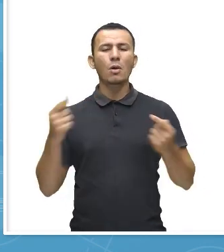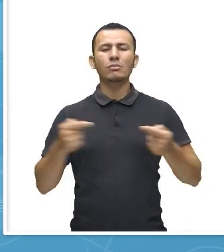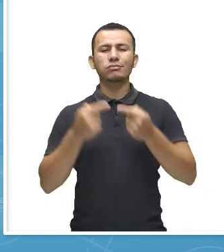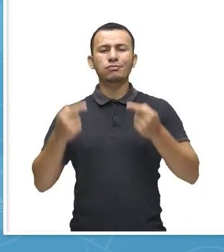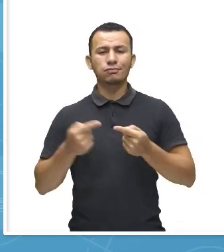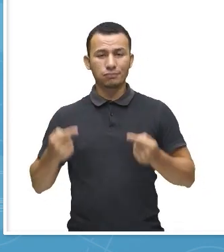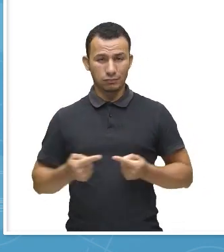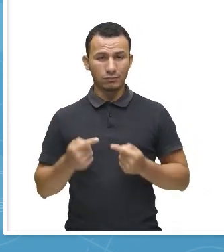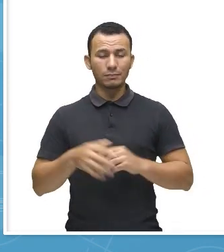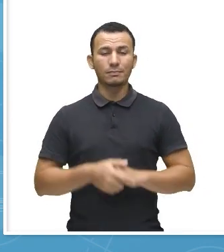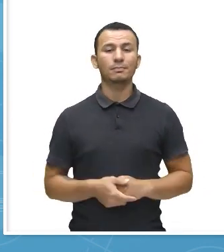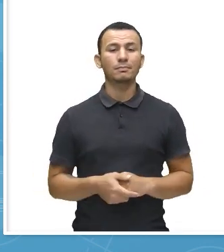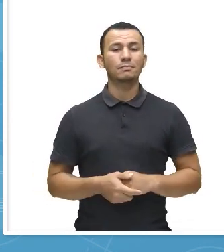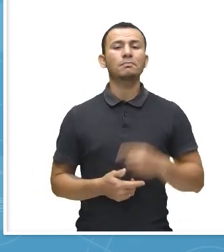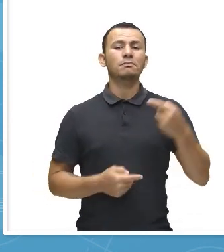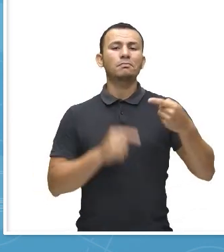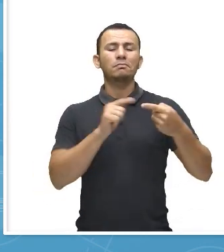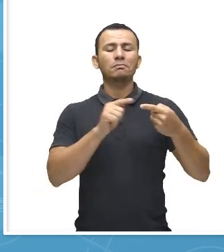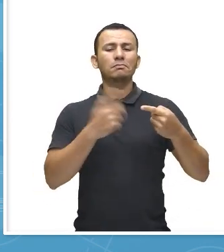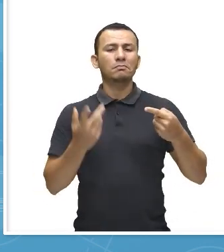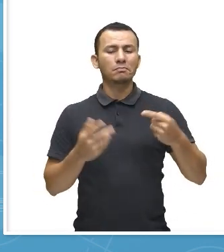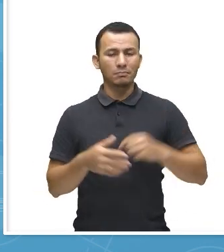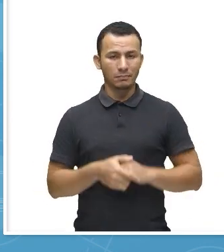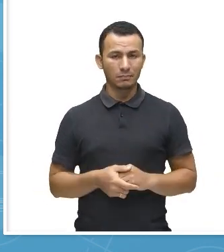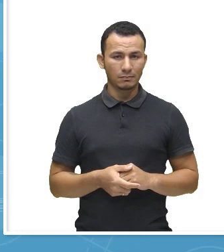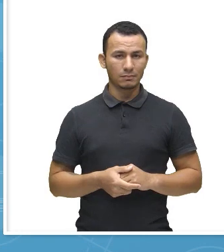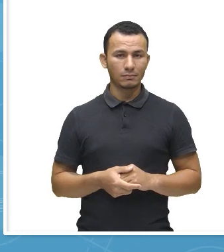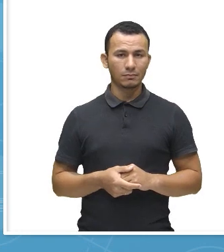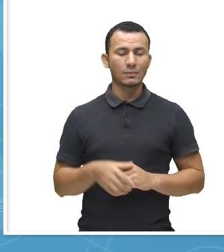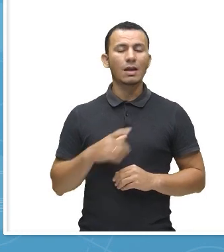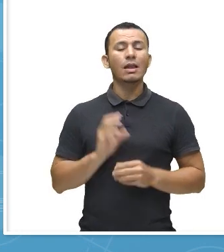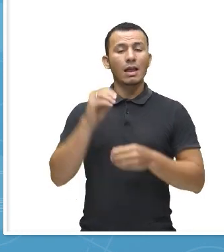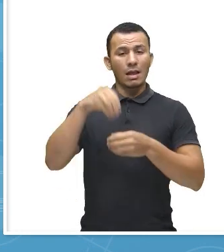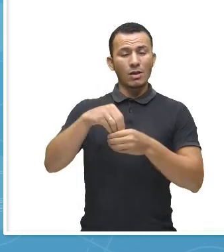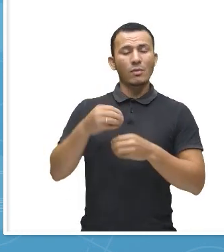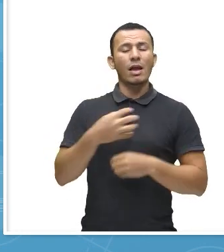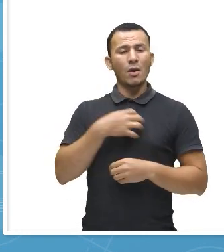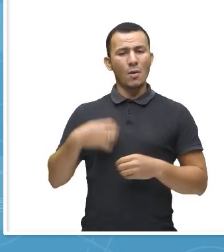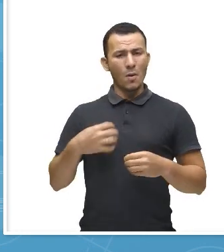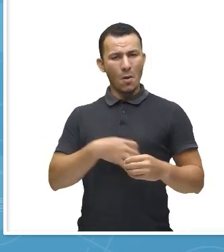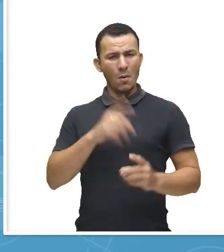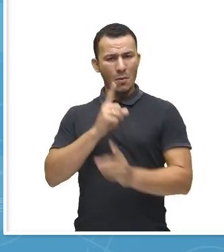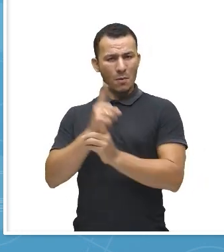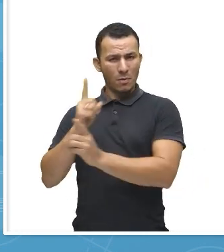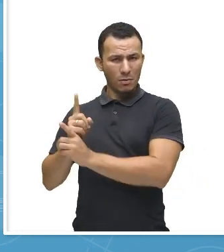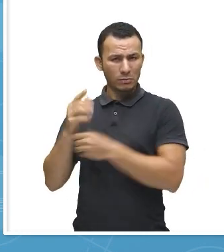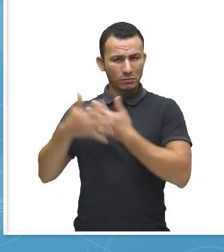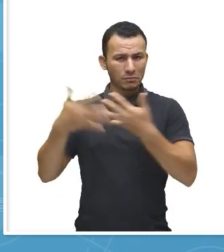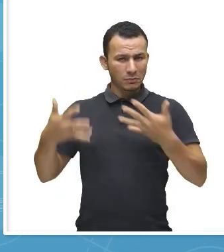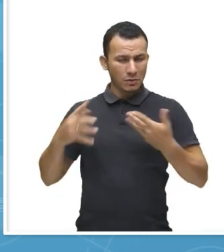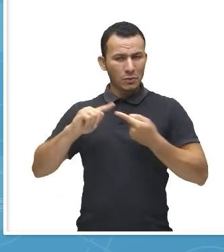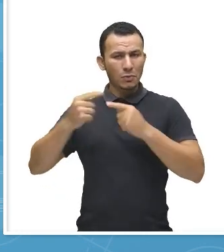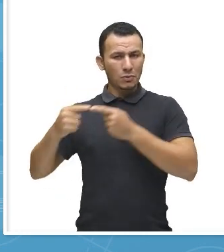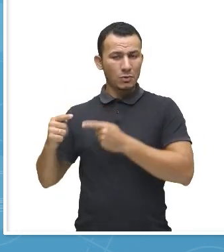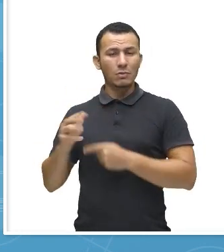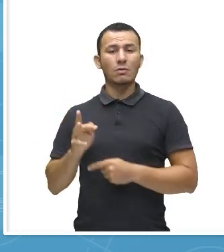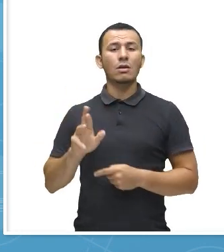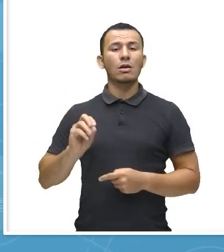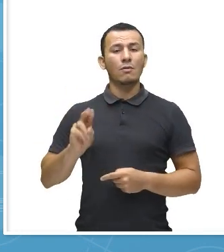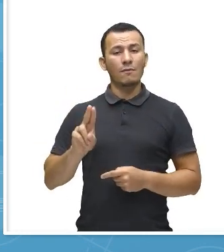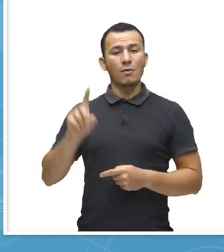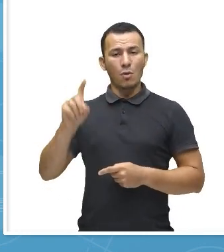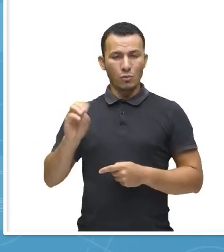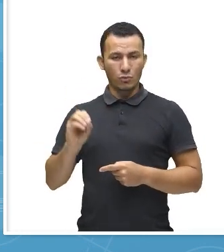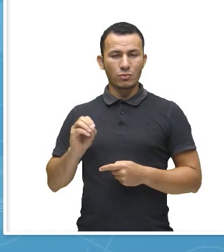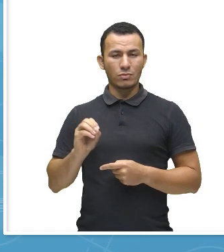Então a primeira, encontrado unindo os órgãos. Isso aí quem faz é o tecido conjuntivo frouxo.